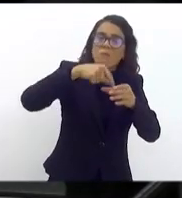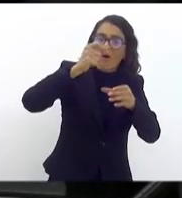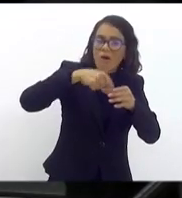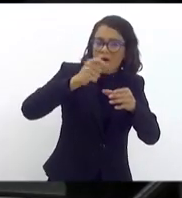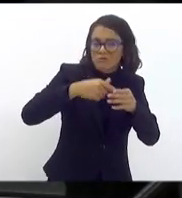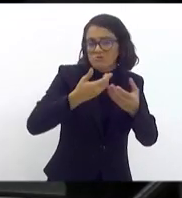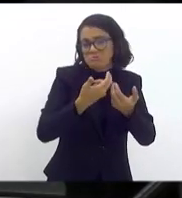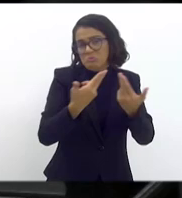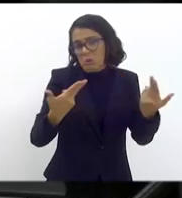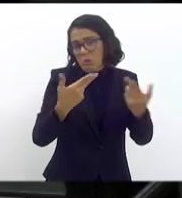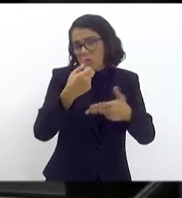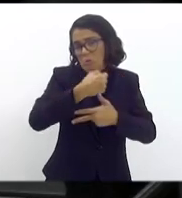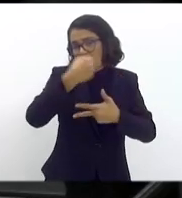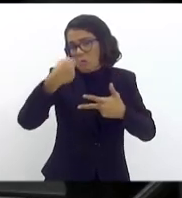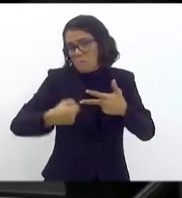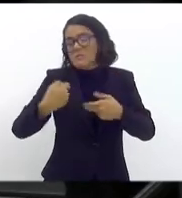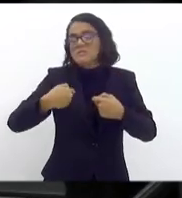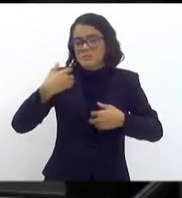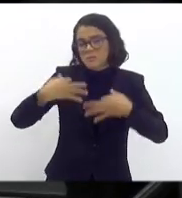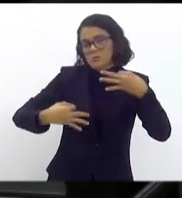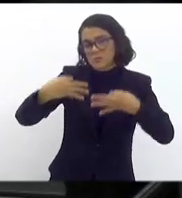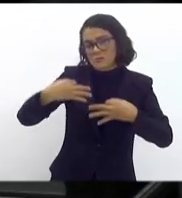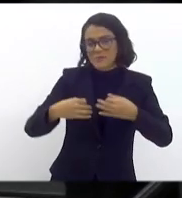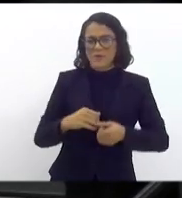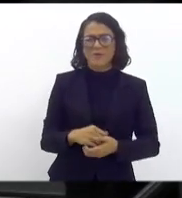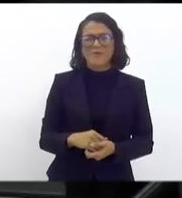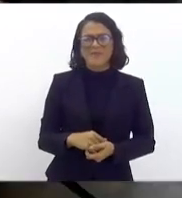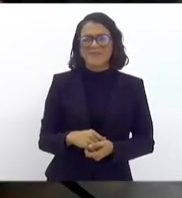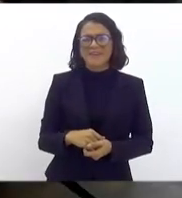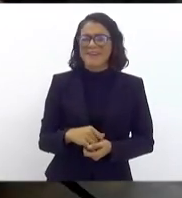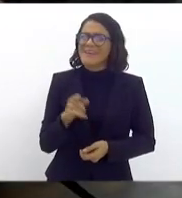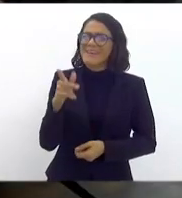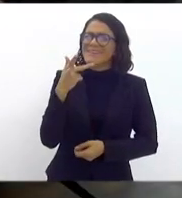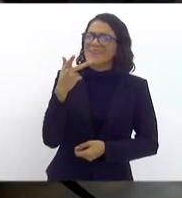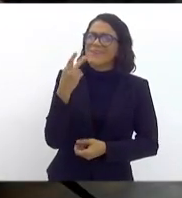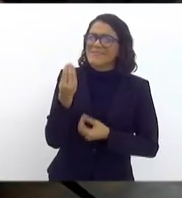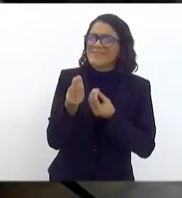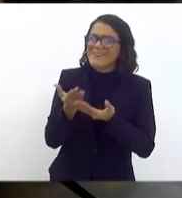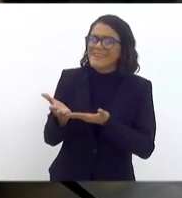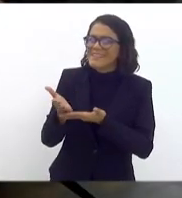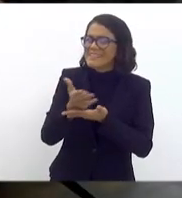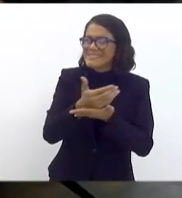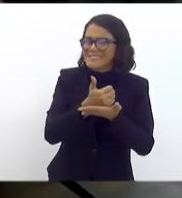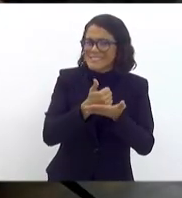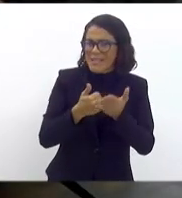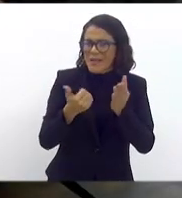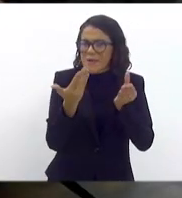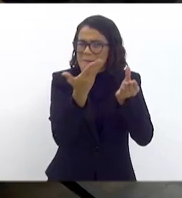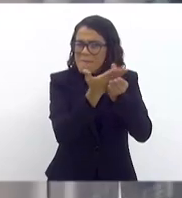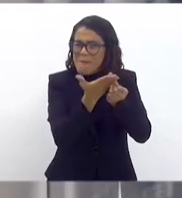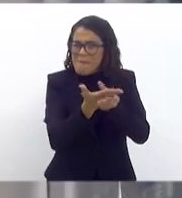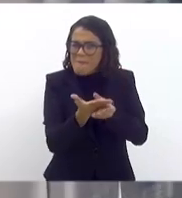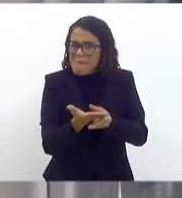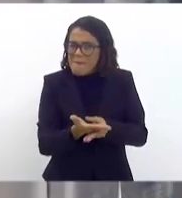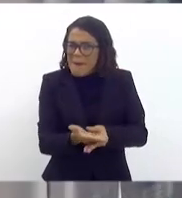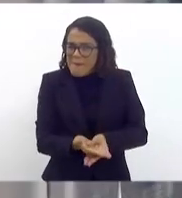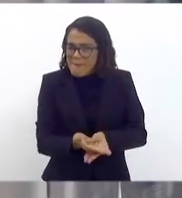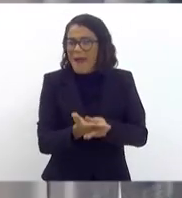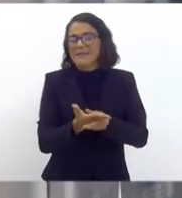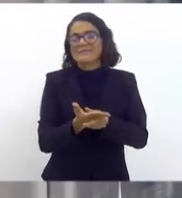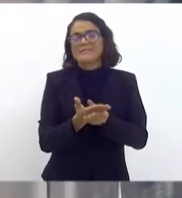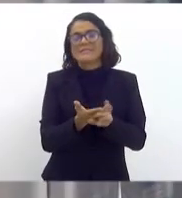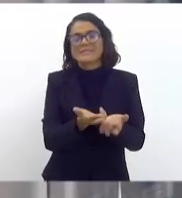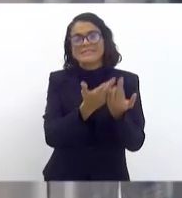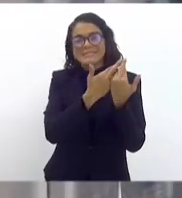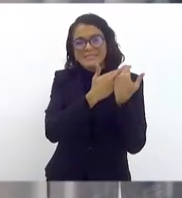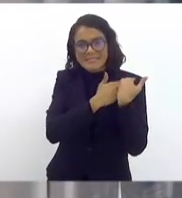ou do poder público tem que ser judicial. Eu questiono se faz o levantamento, pelo menos nos processos de arrolamento de